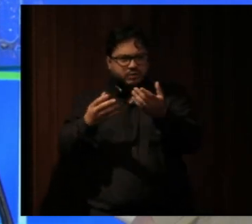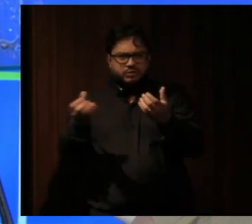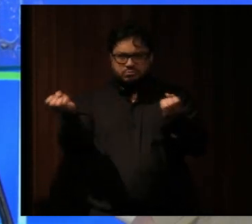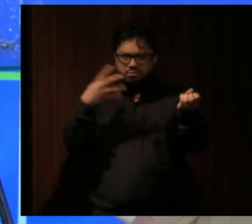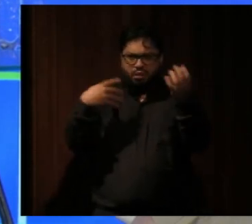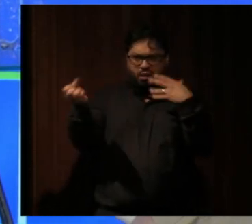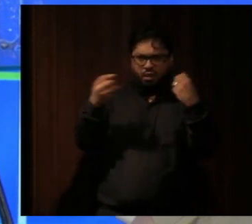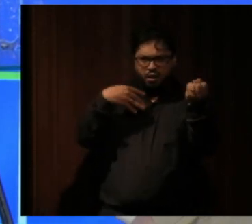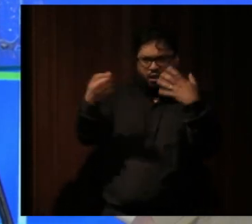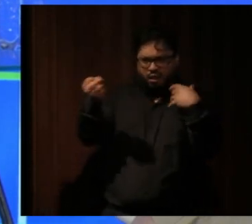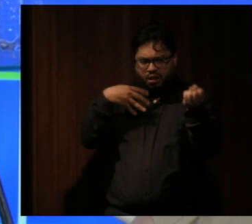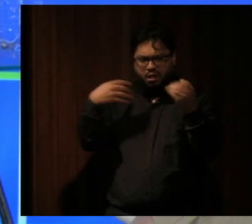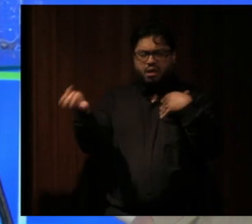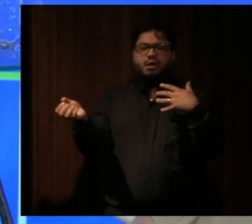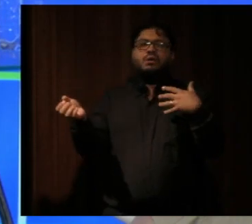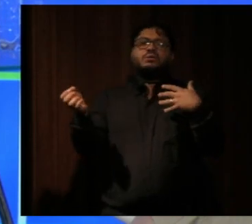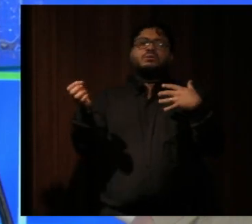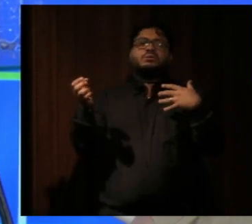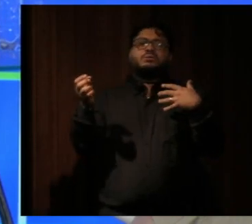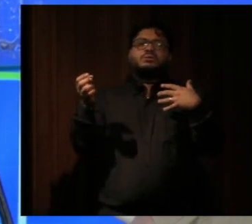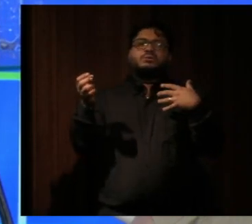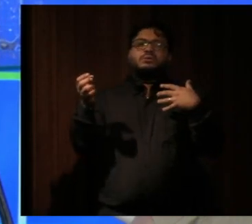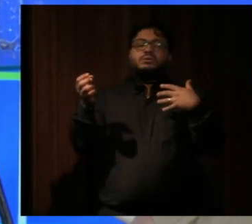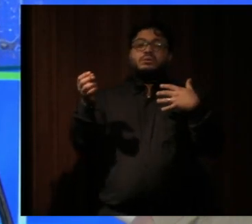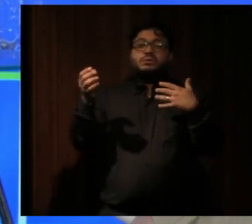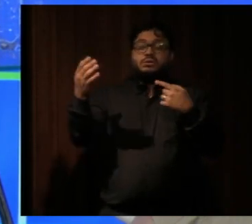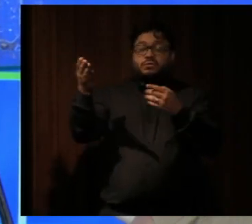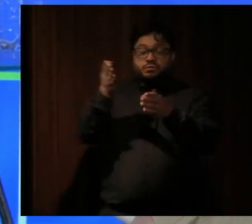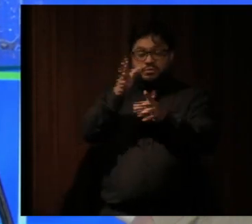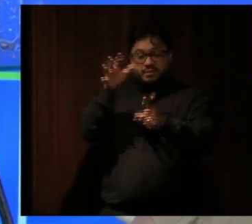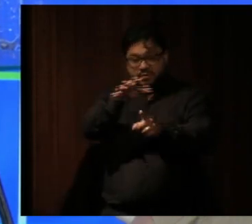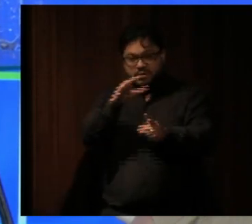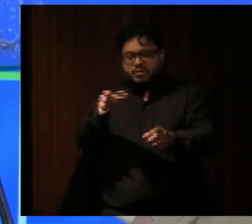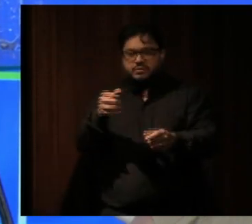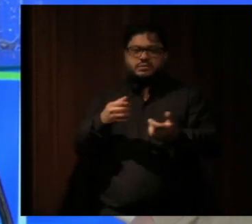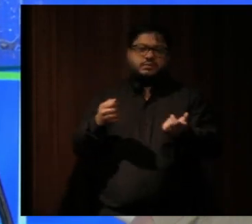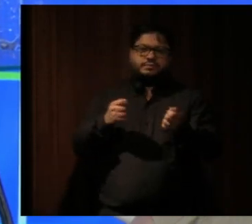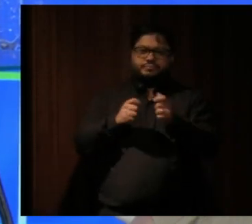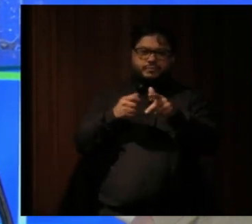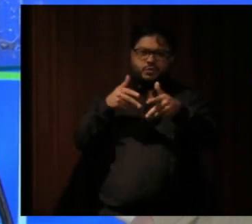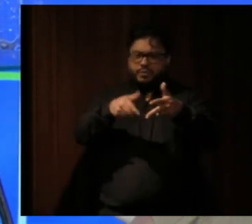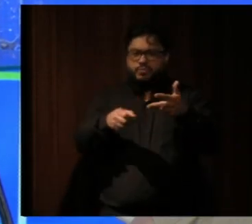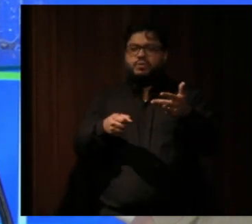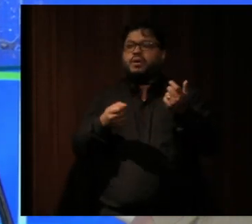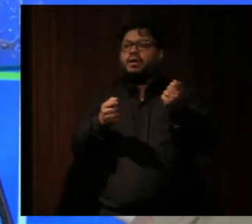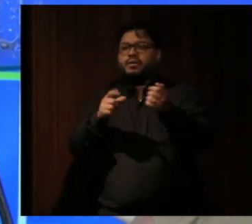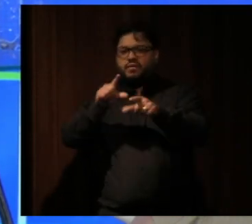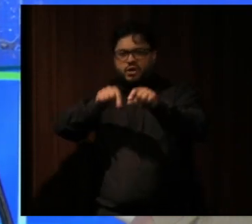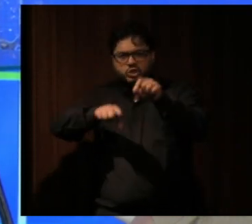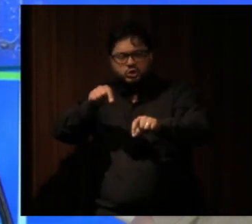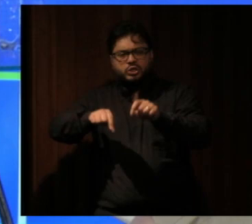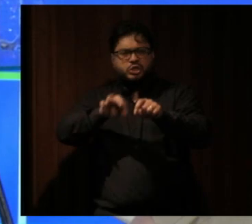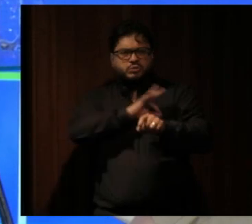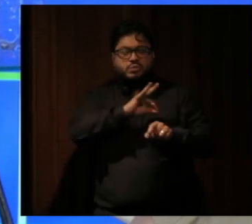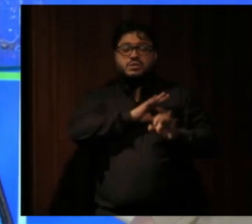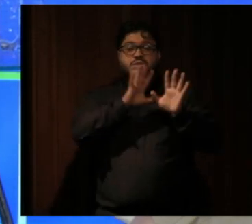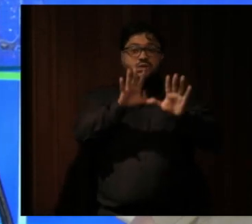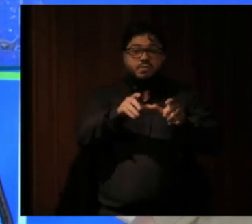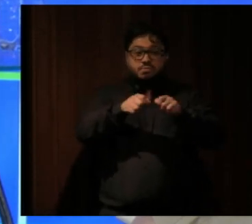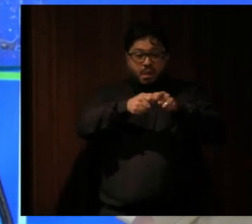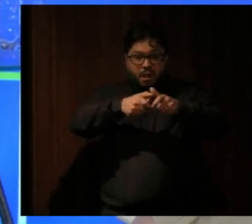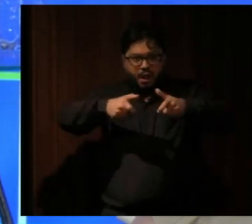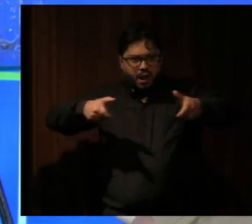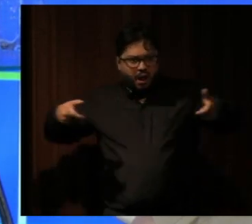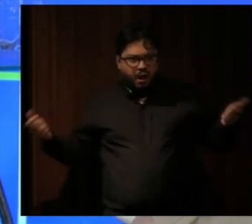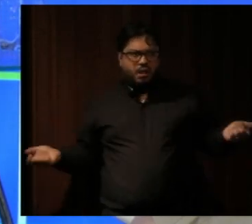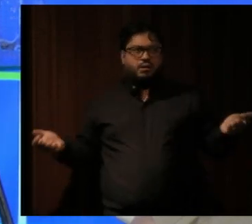chegando que foram chegando que foi norteando né a cobertura começou com a auditoria de polícia mas foi se ampliando